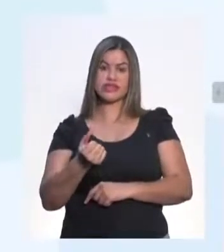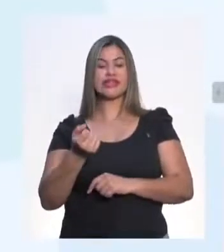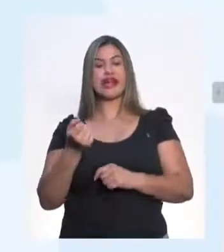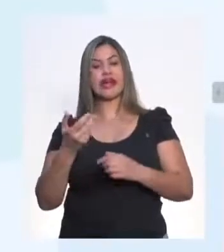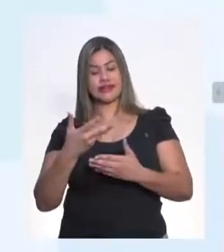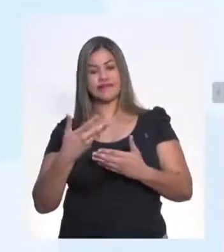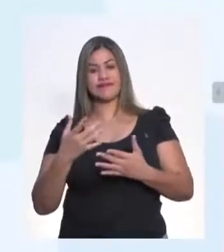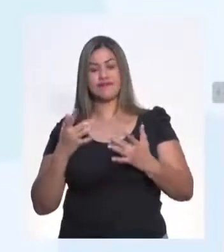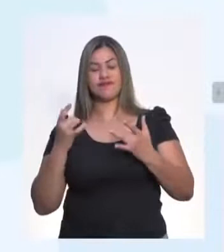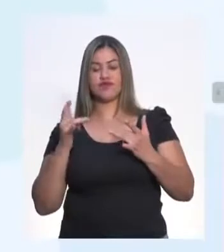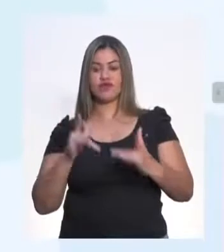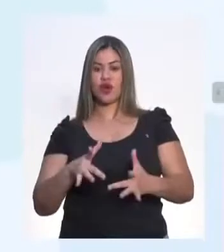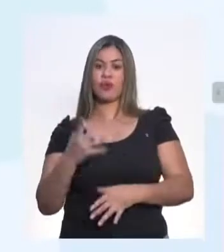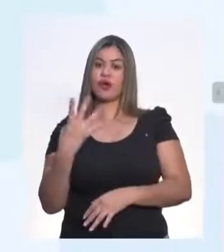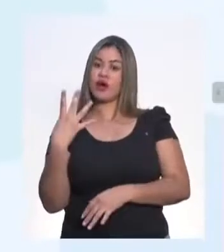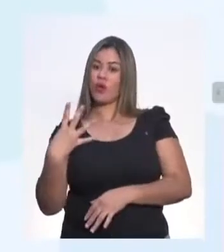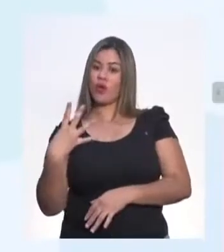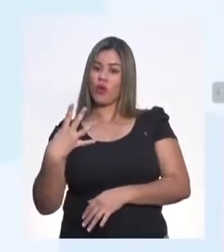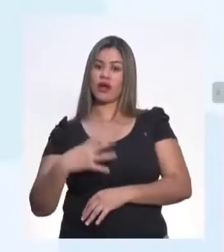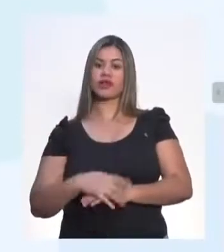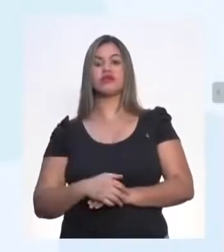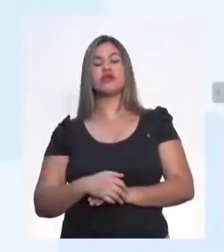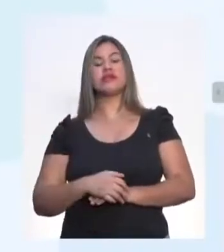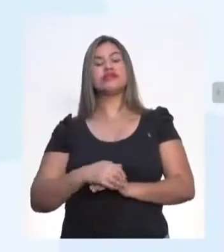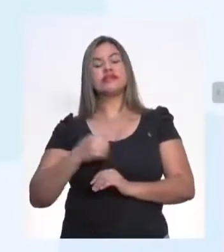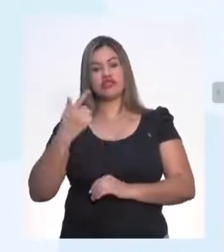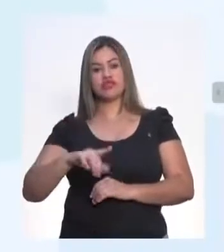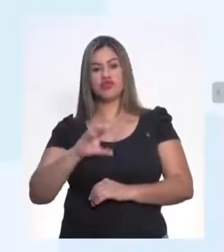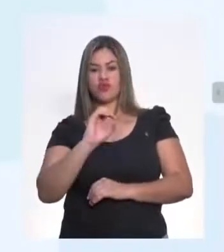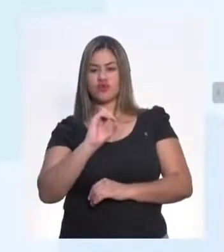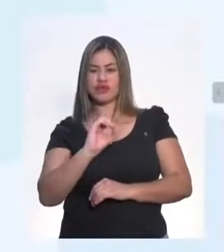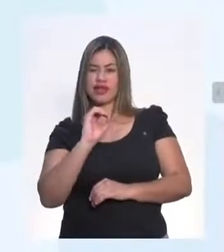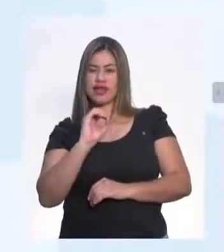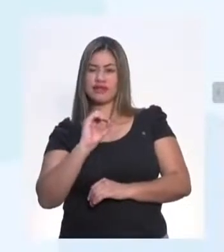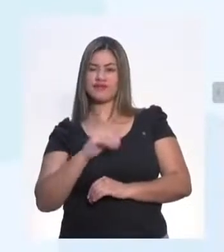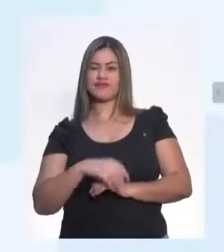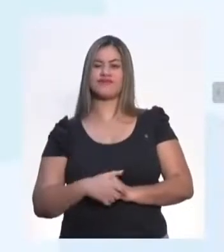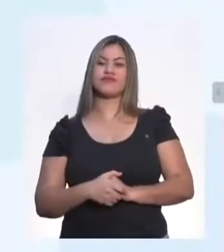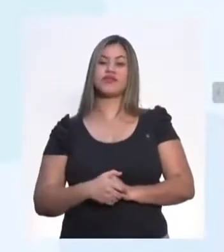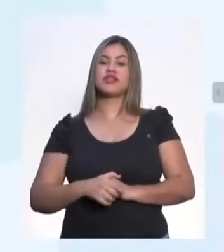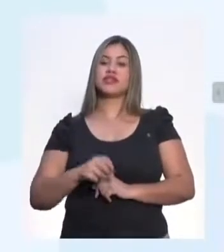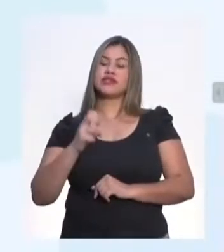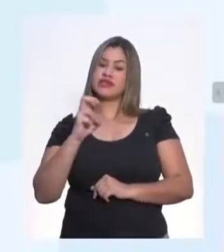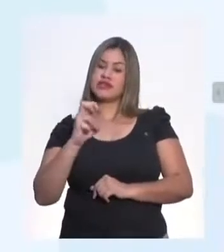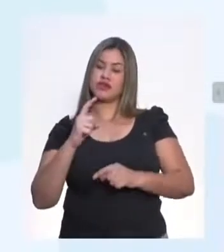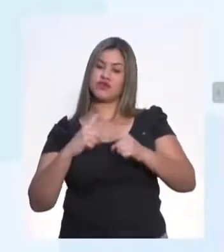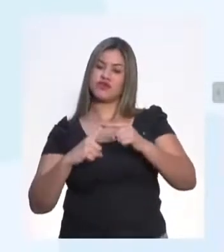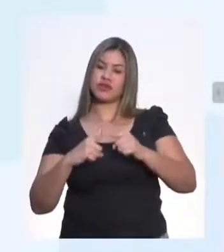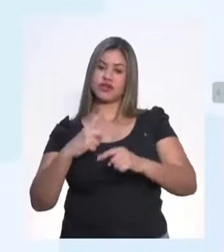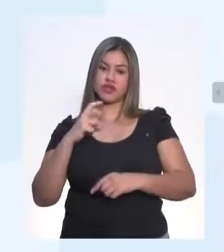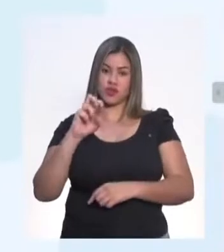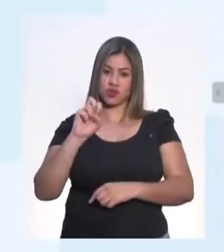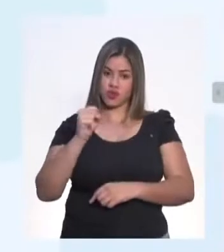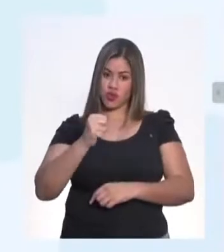4. A vírgula da direita por um 0. Agora tá fácil, né? É 5. 5 vezes